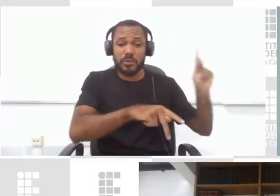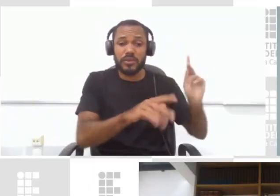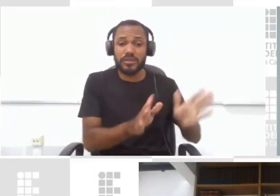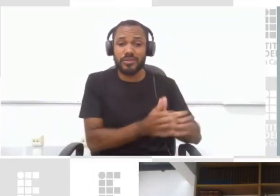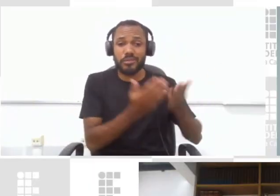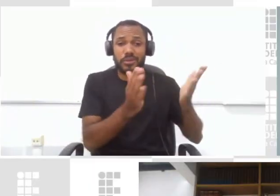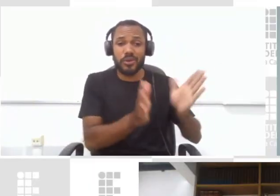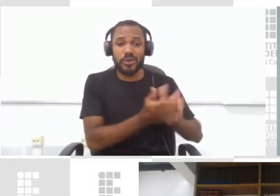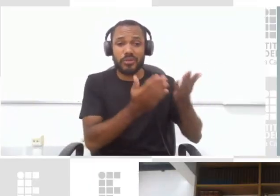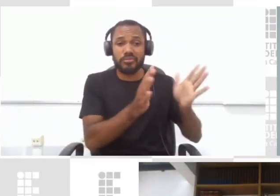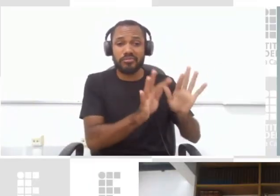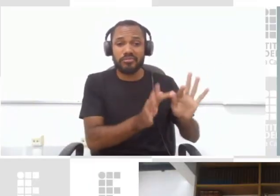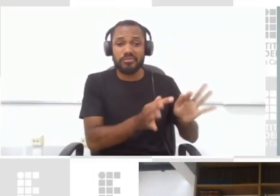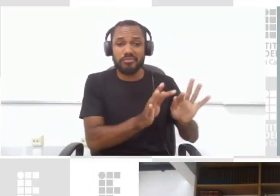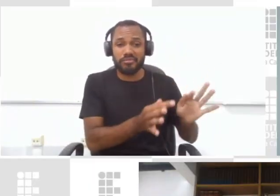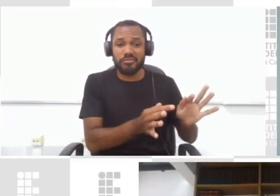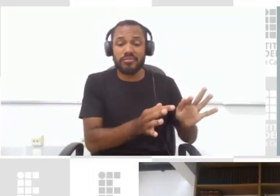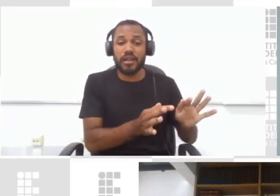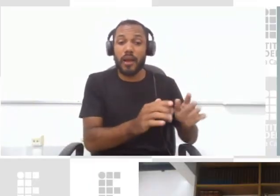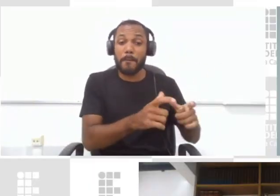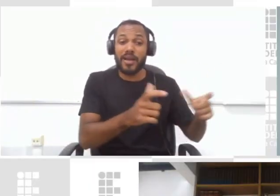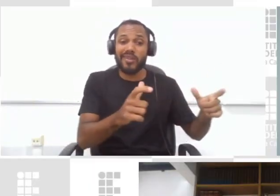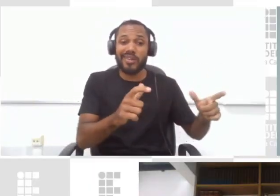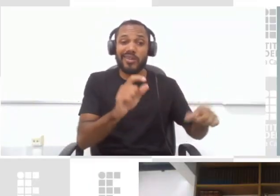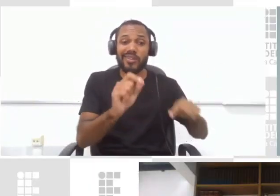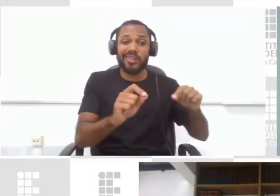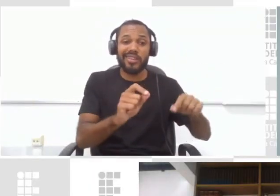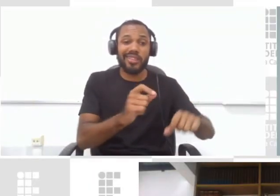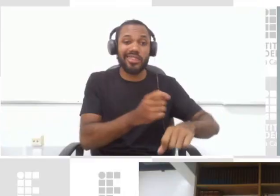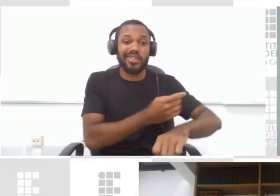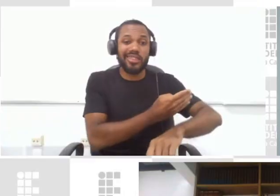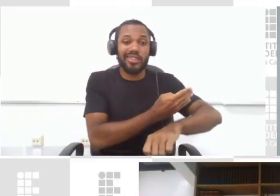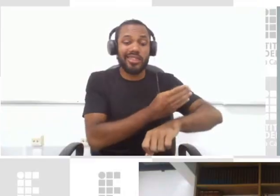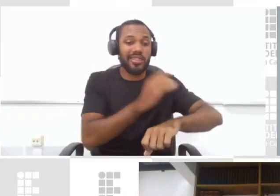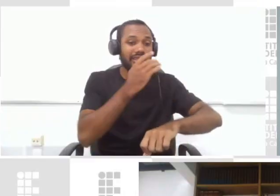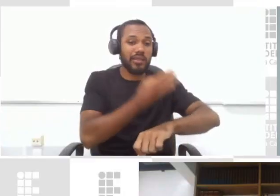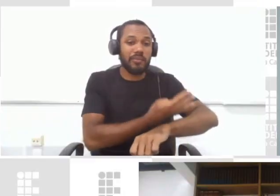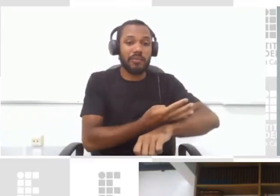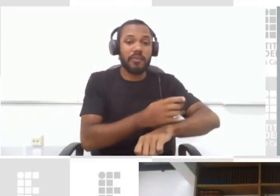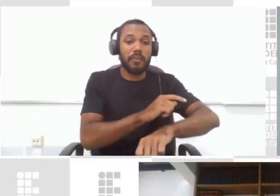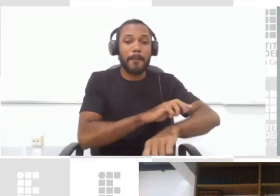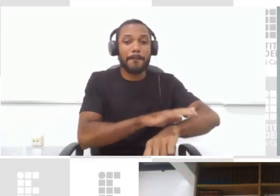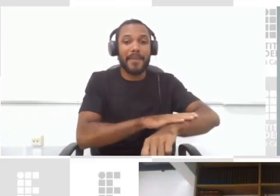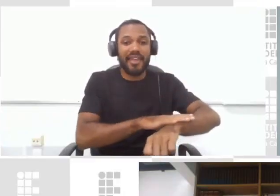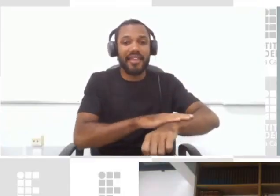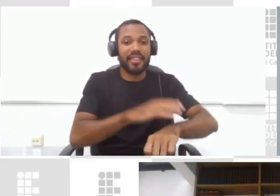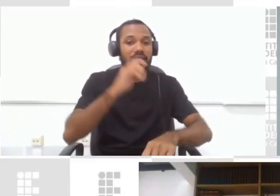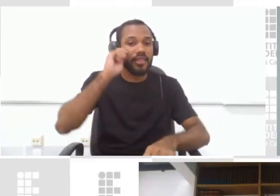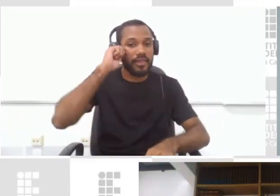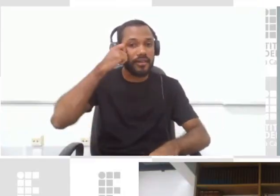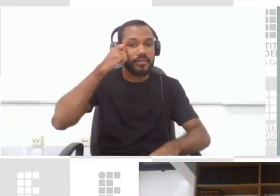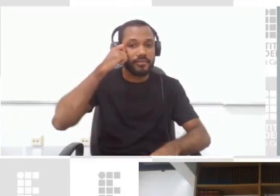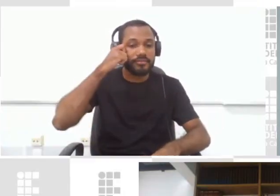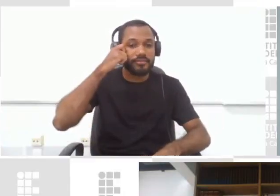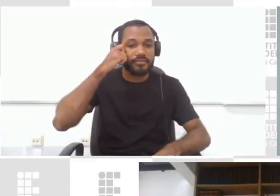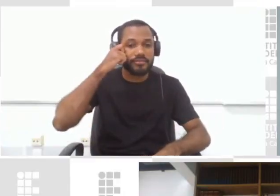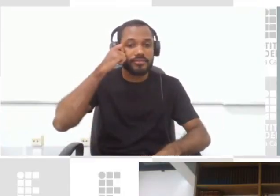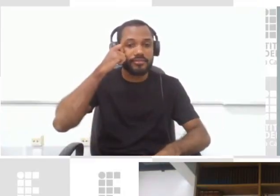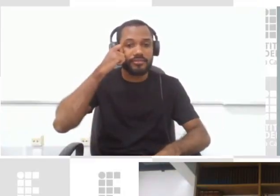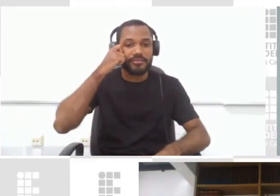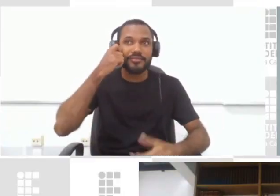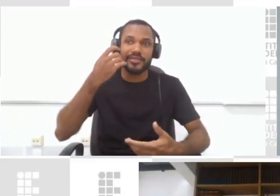e com frequência pobres e negras ou pardas. Se isso tivesse acontecido, para dar um exemplo aqui em São Paulo, sei lá, no Jardim Europa,